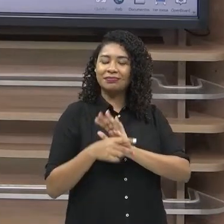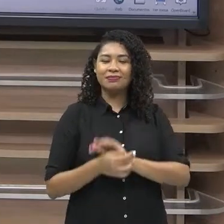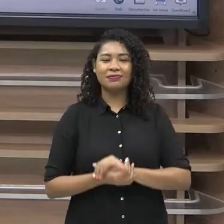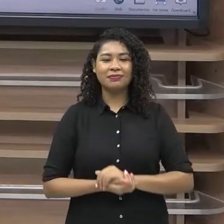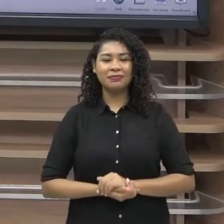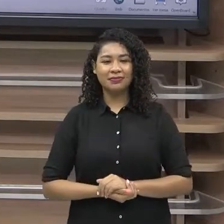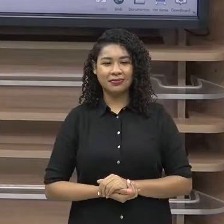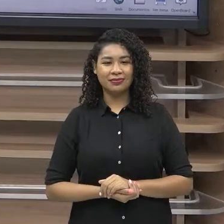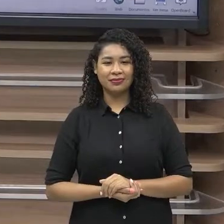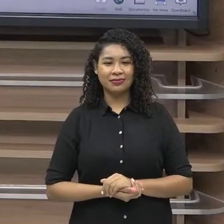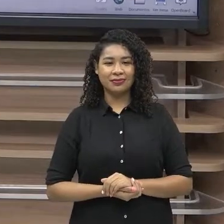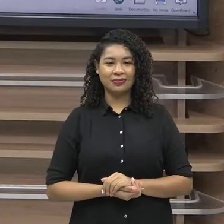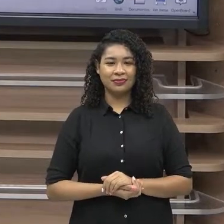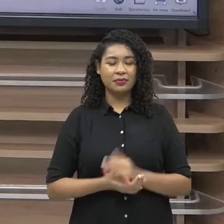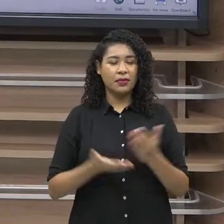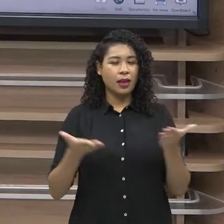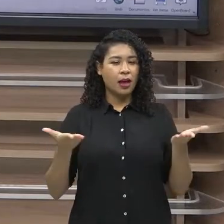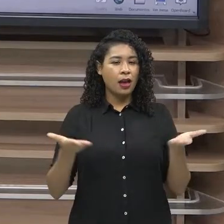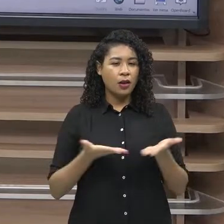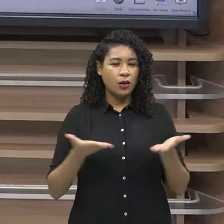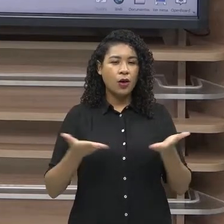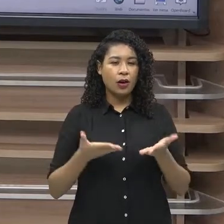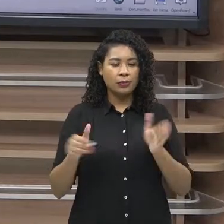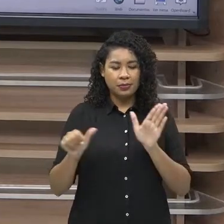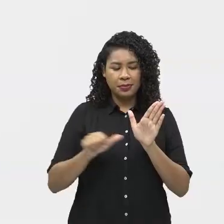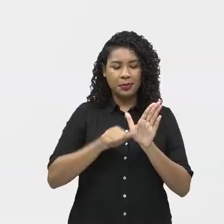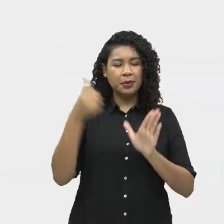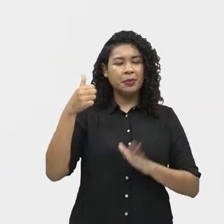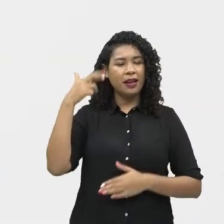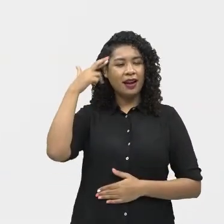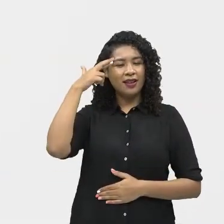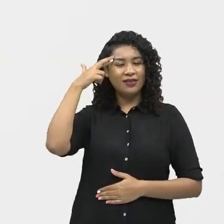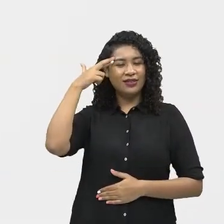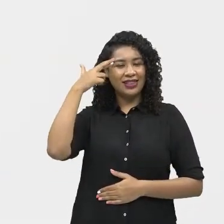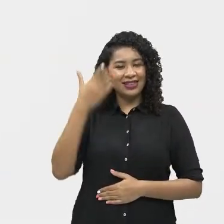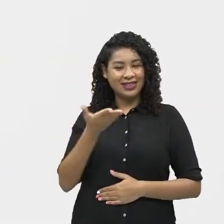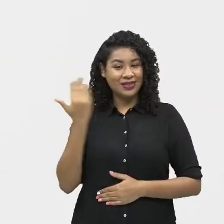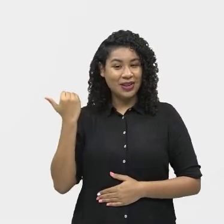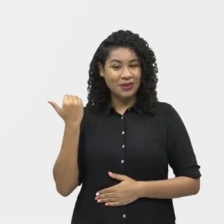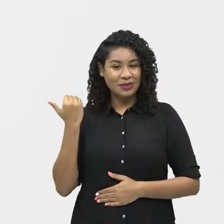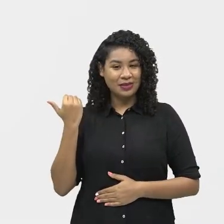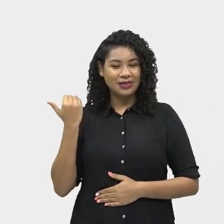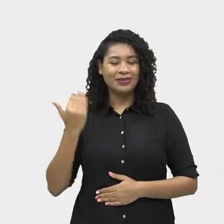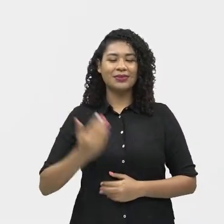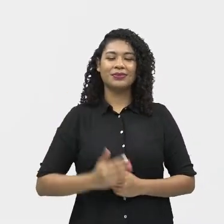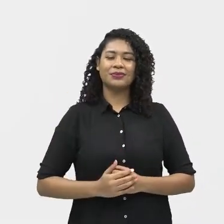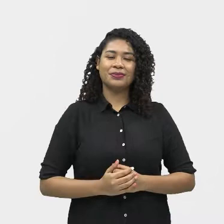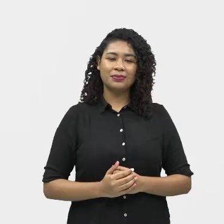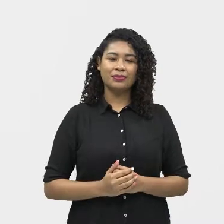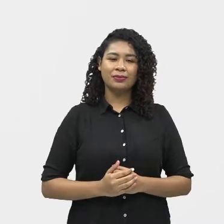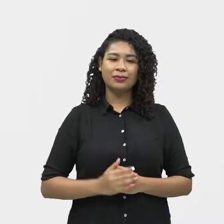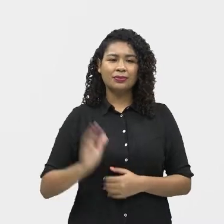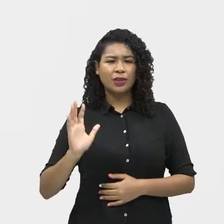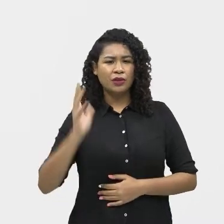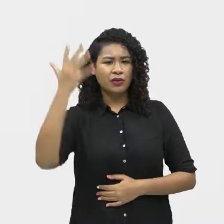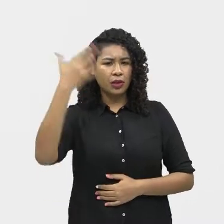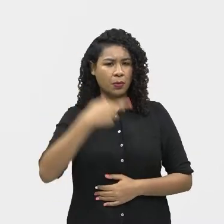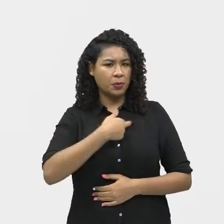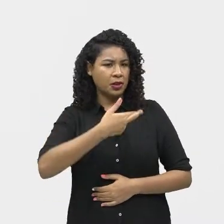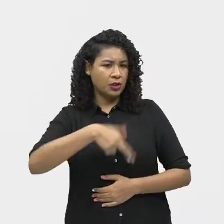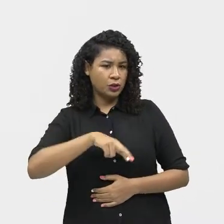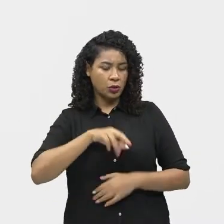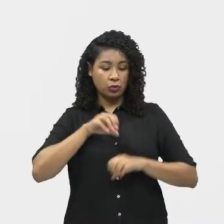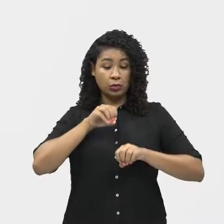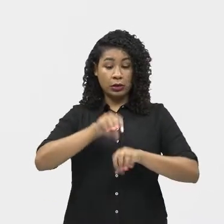especiais. Vamos agora para a nossa primeira reflexão de hoje? Bem, o fenômeno religioso e o ensino religioso,